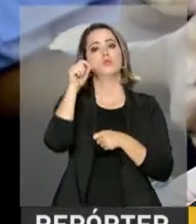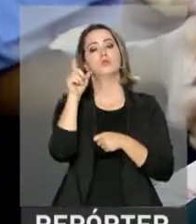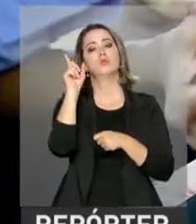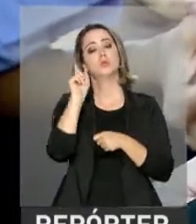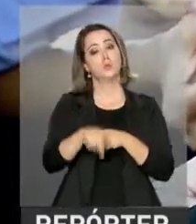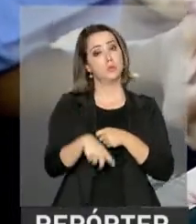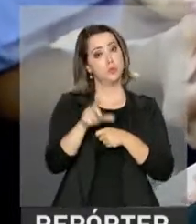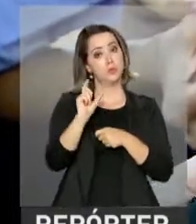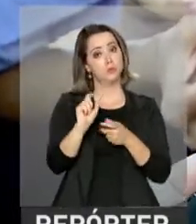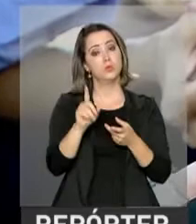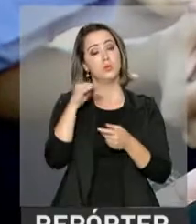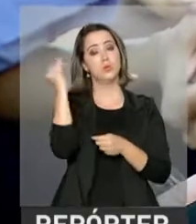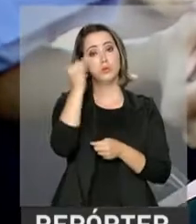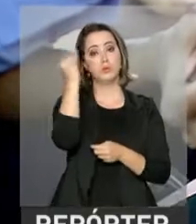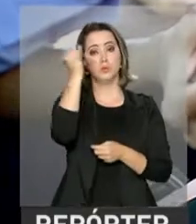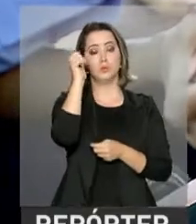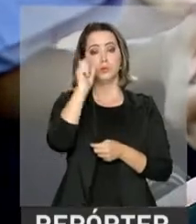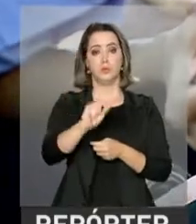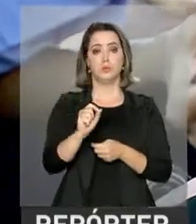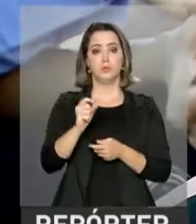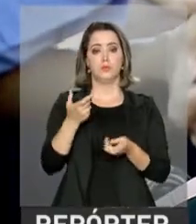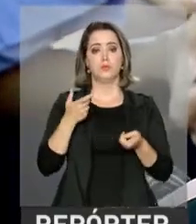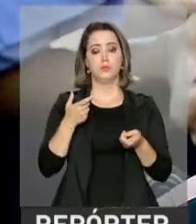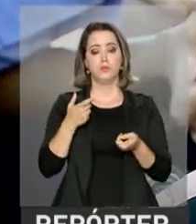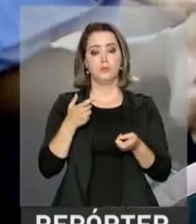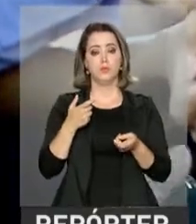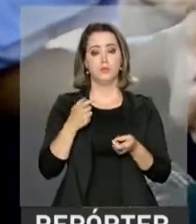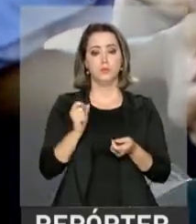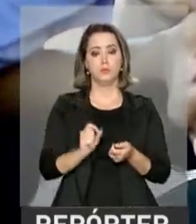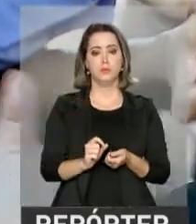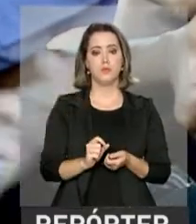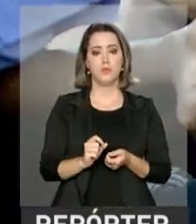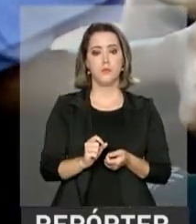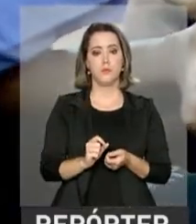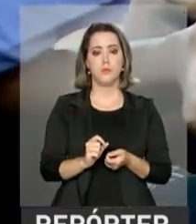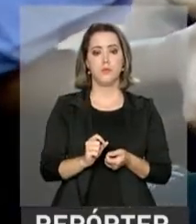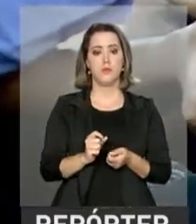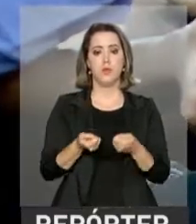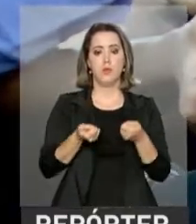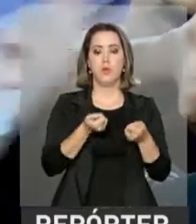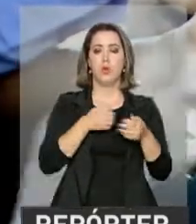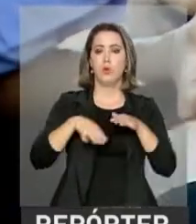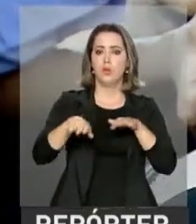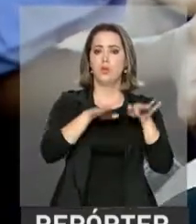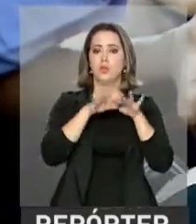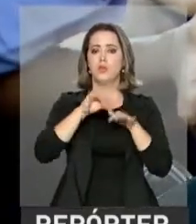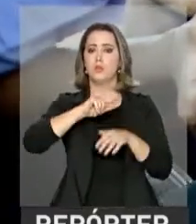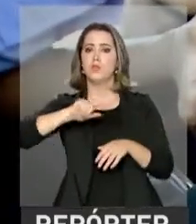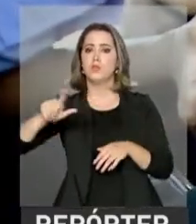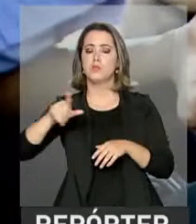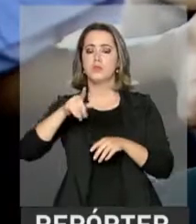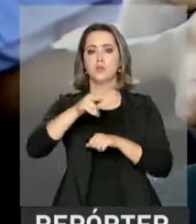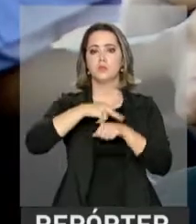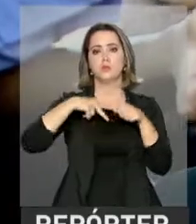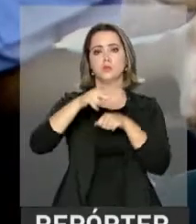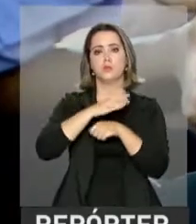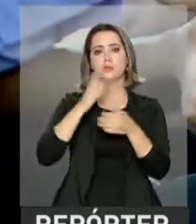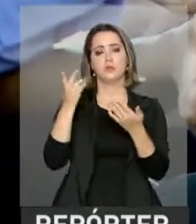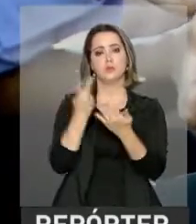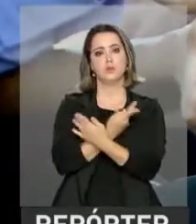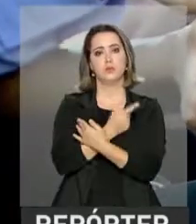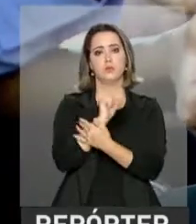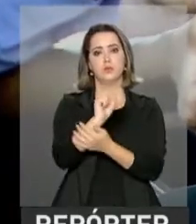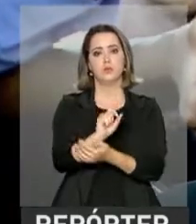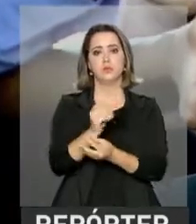a importante para que o equilíbrio fiscal do país seja